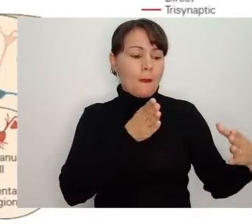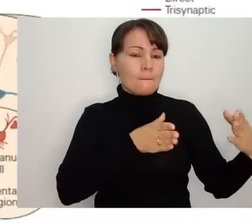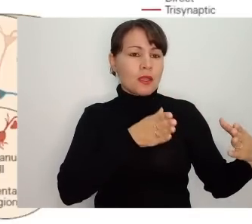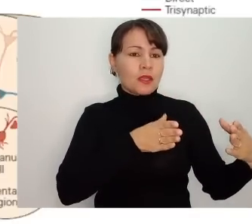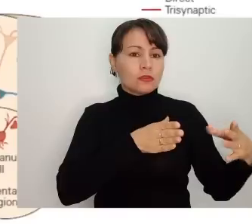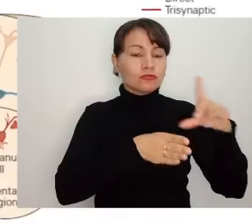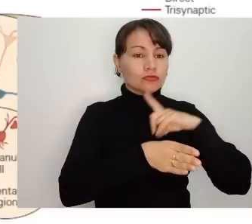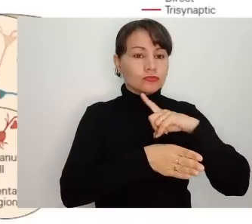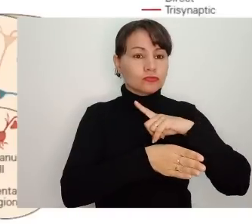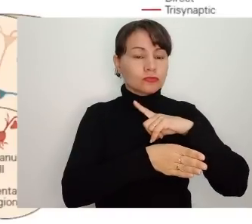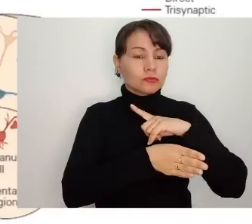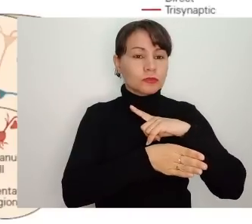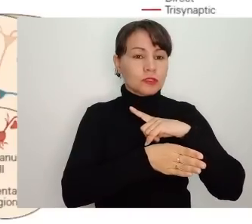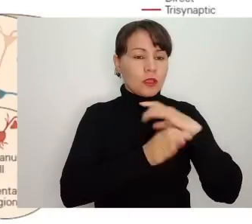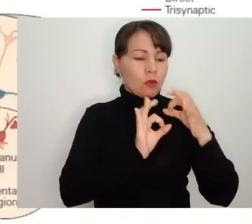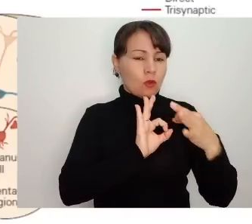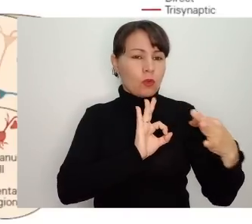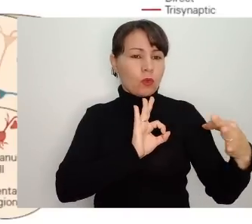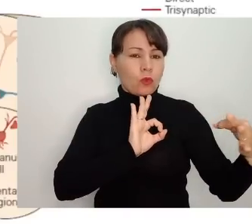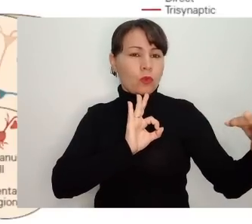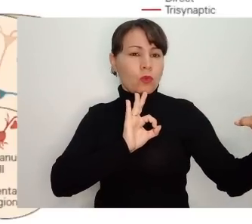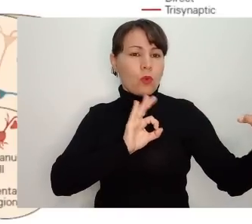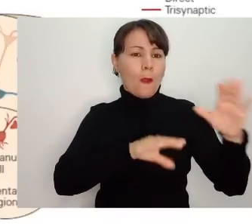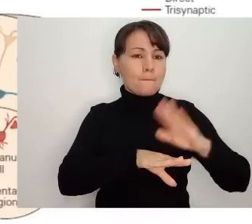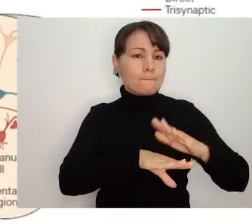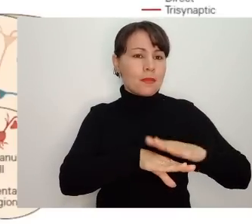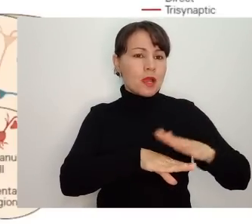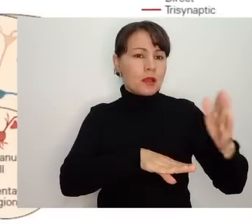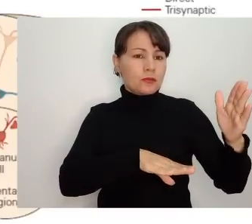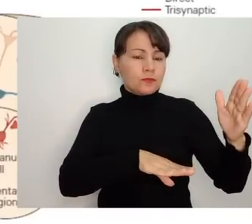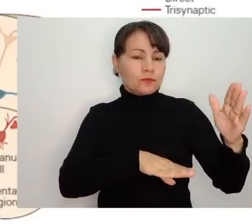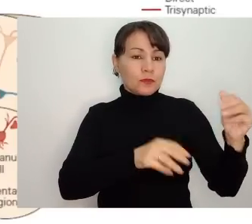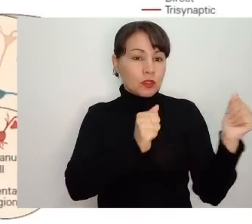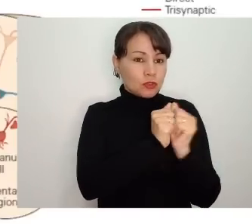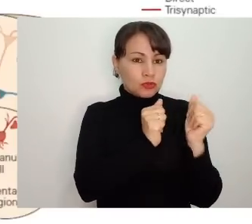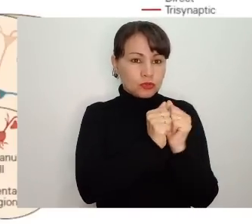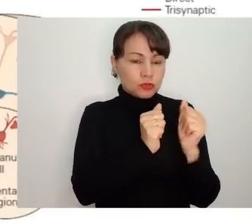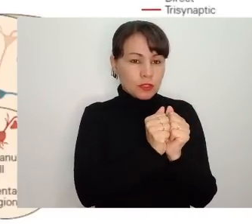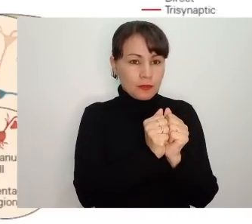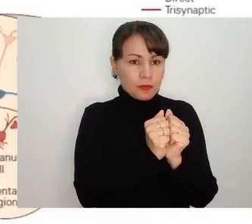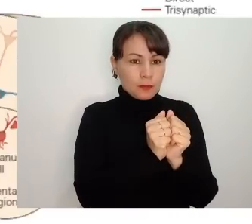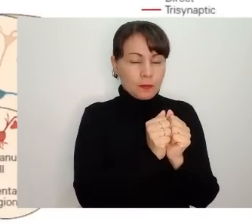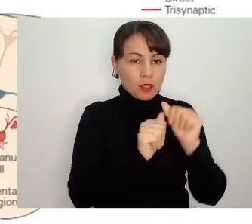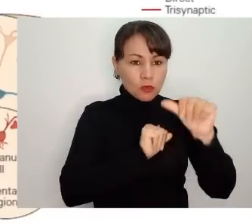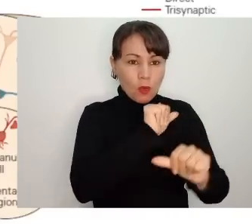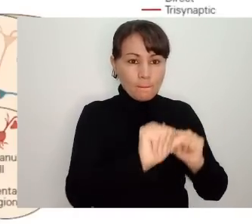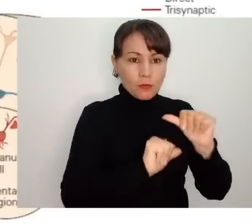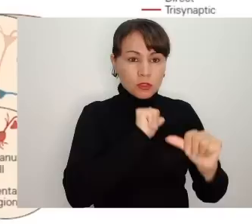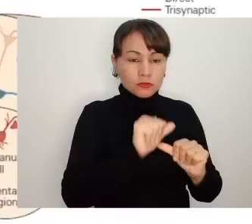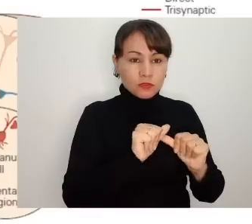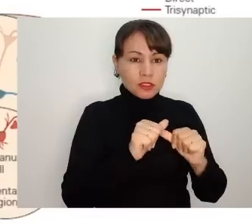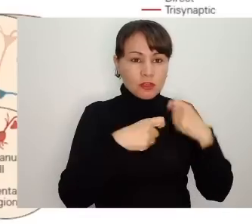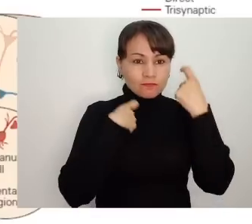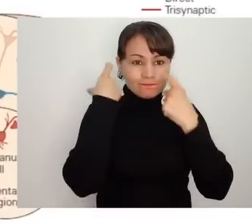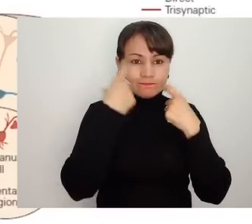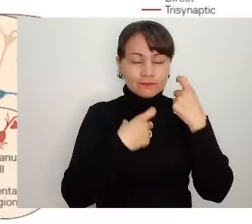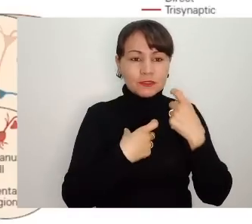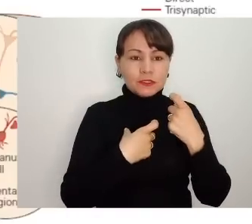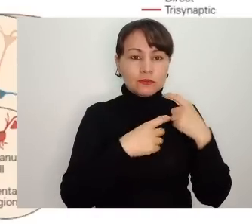duração, que tem uma duração maior, juntamente